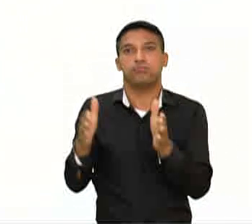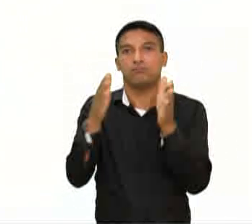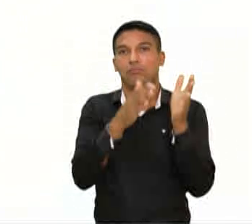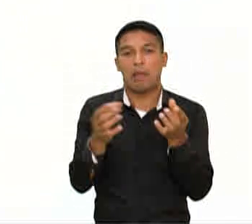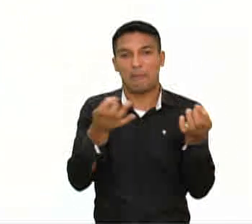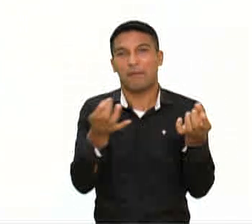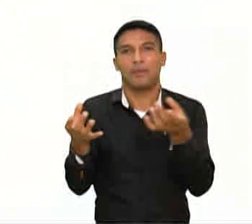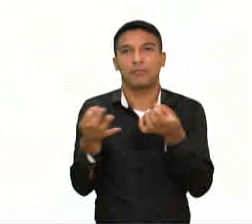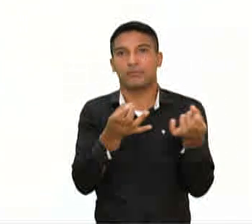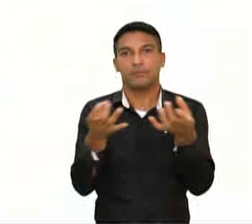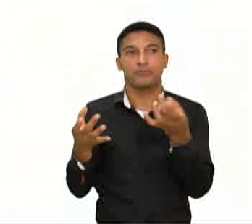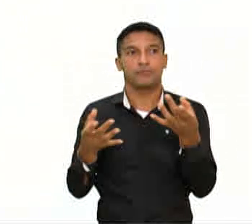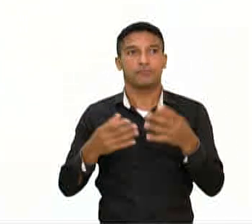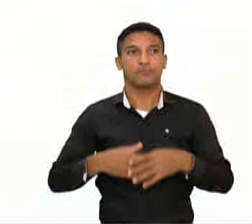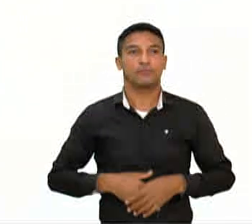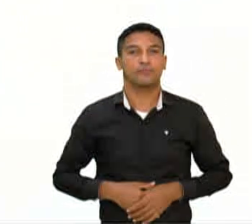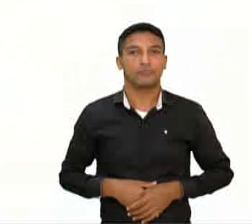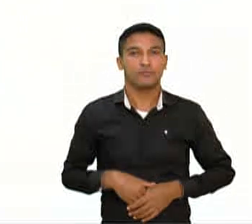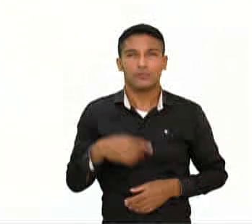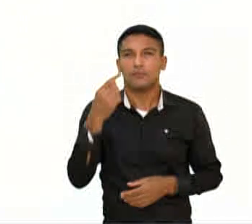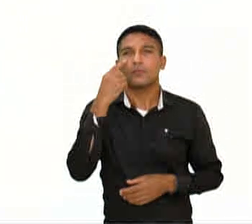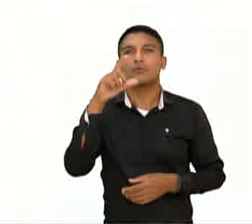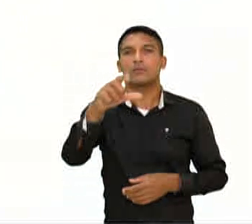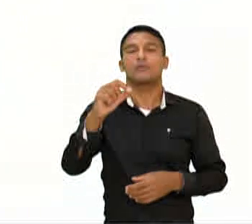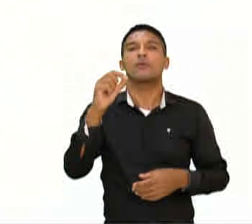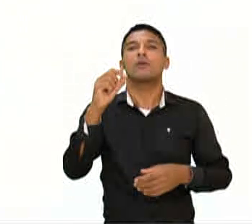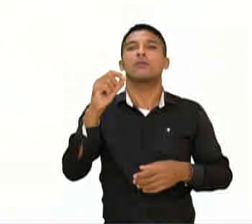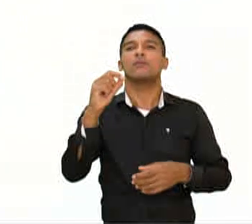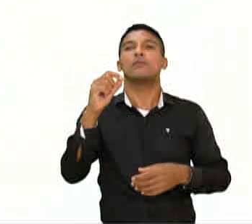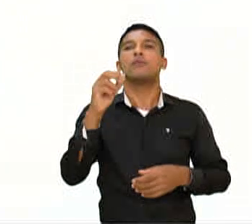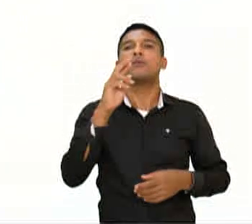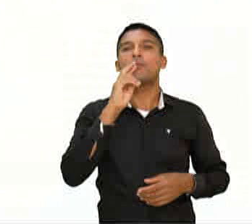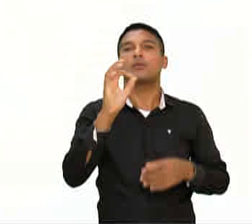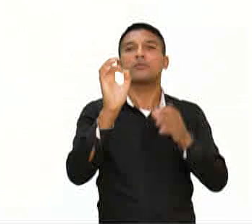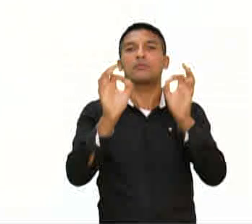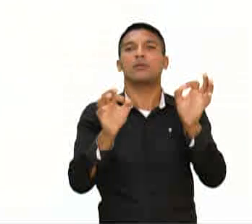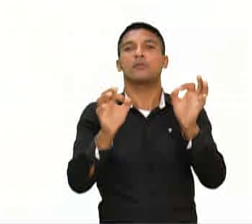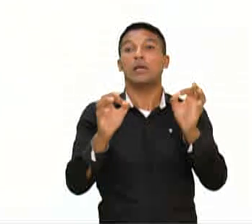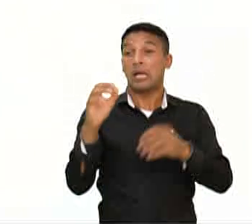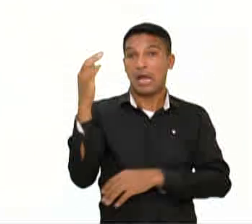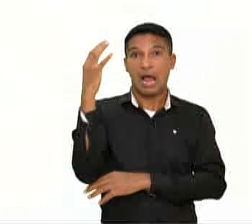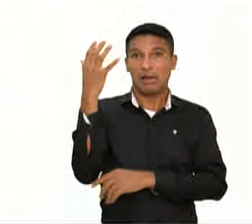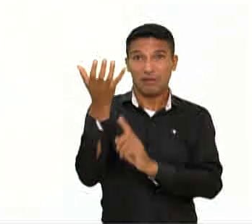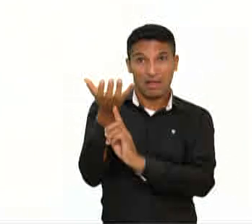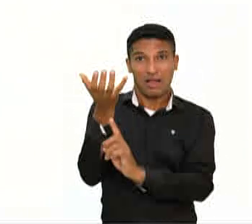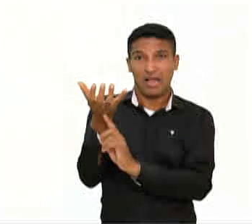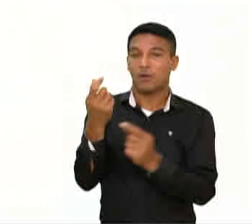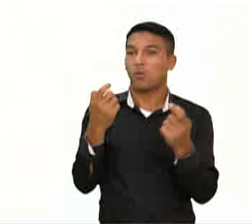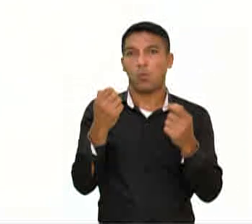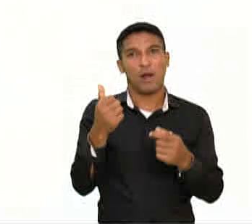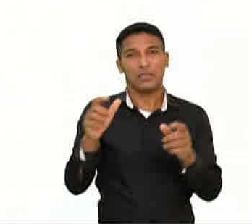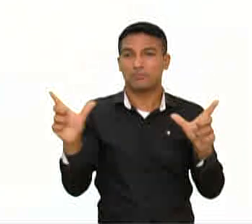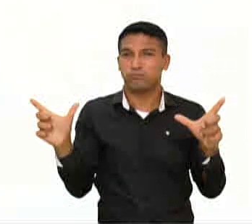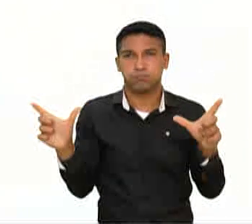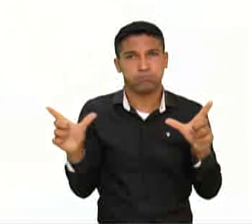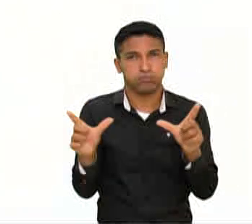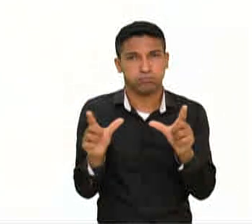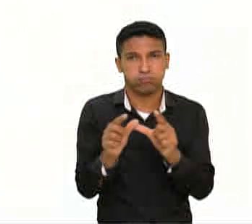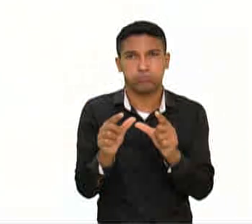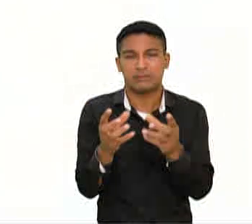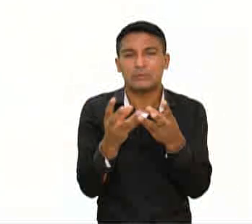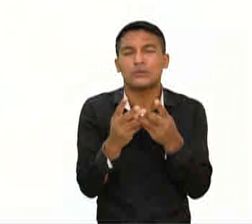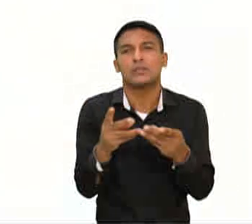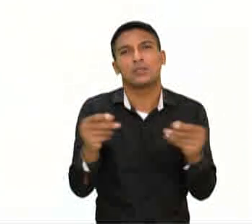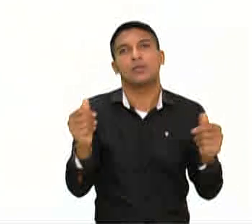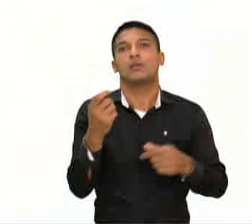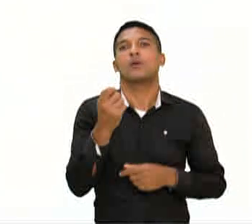se completou a colonização do estado do Paraná, ela se constituía na principal formação vegetal da região, sendo devastada para